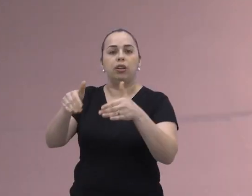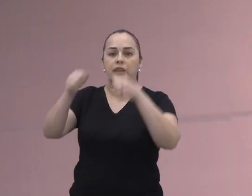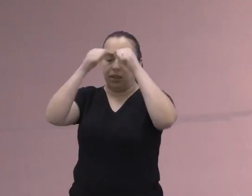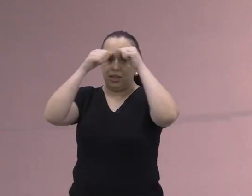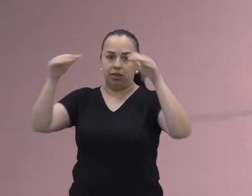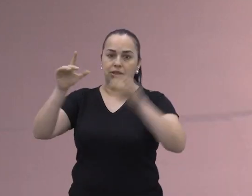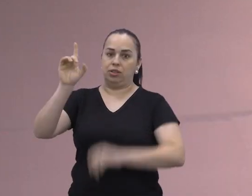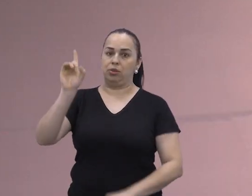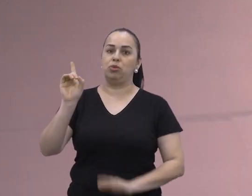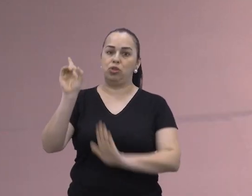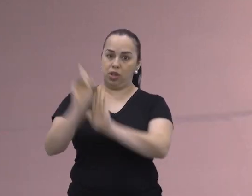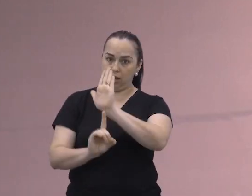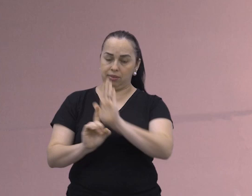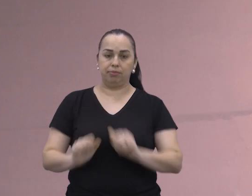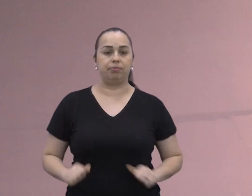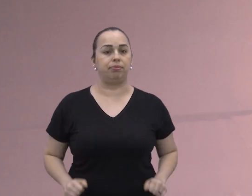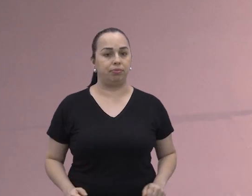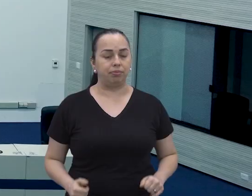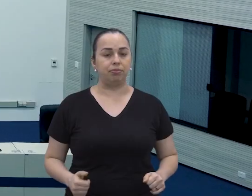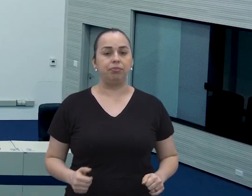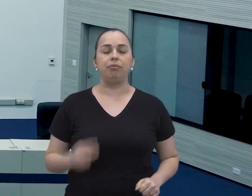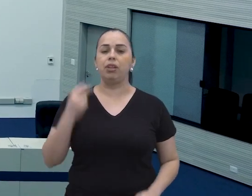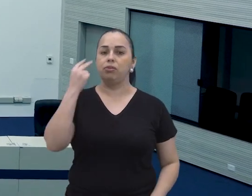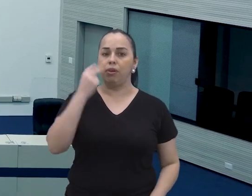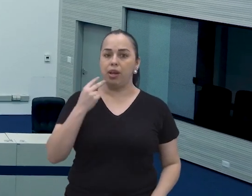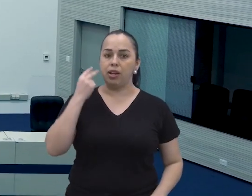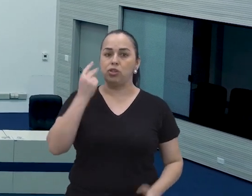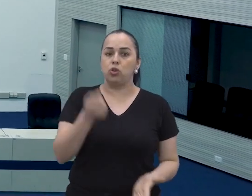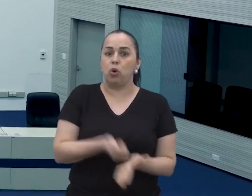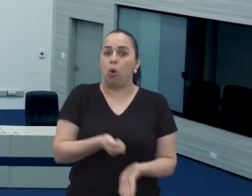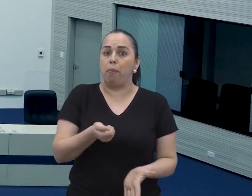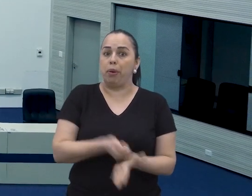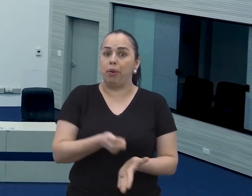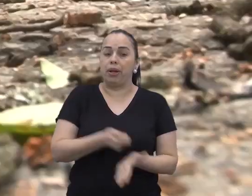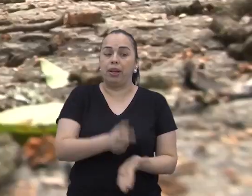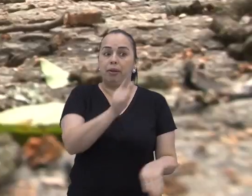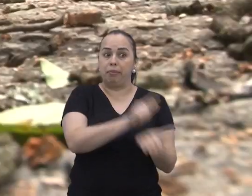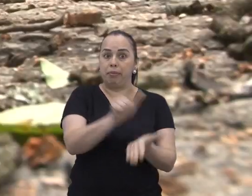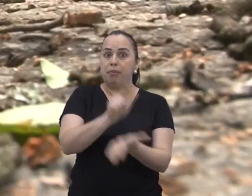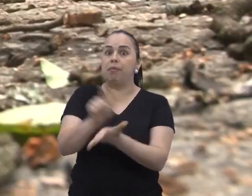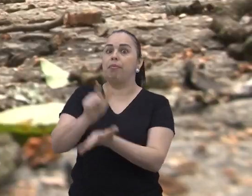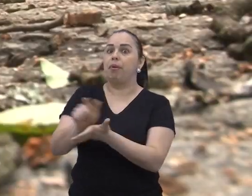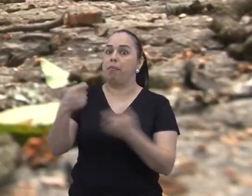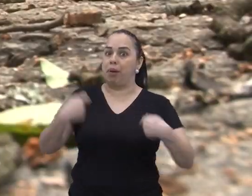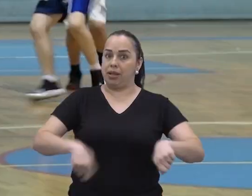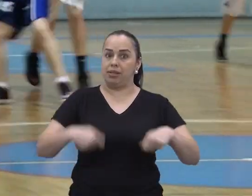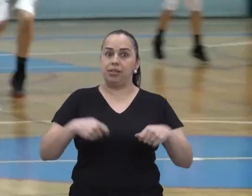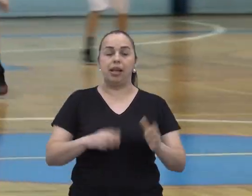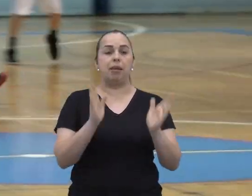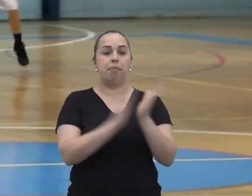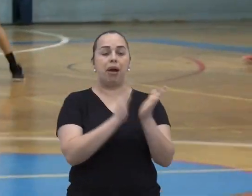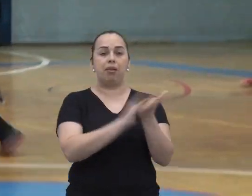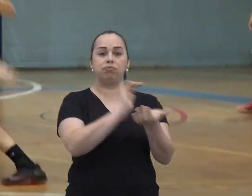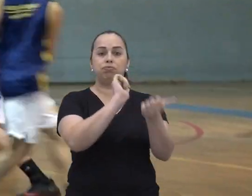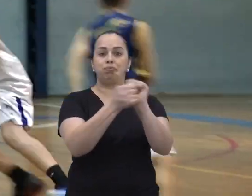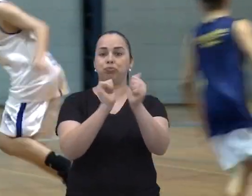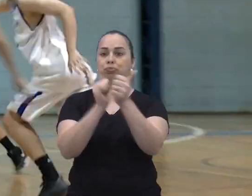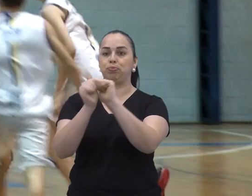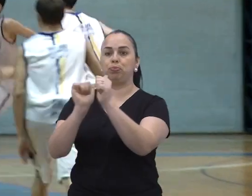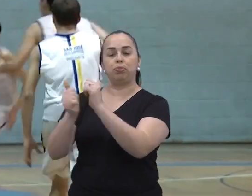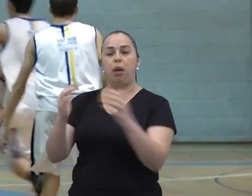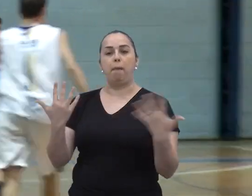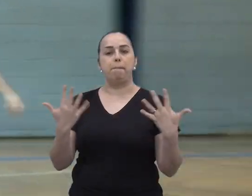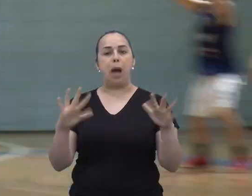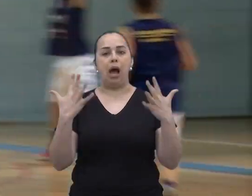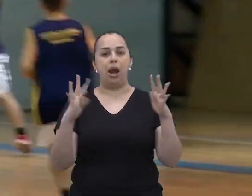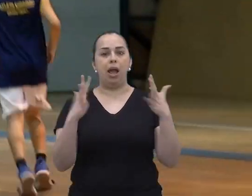e garantia dos direitos dos autistas. Os vereadores também cobraram ações de limpeza urbana e parabenizaram atletas na